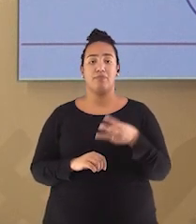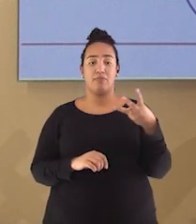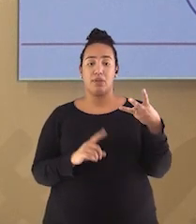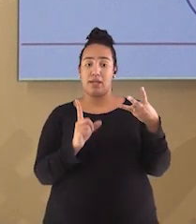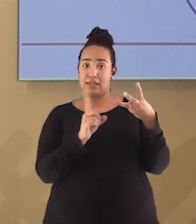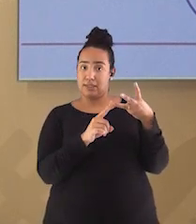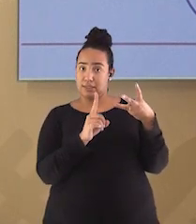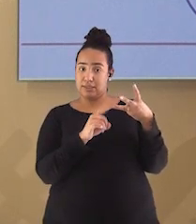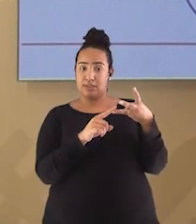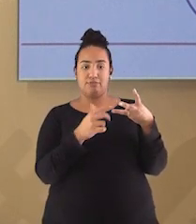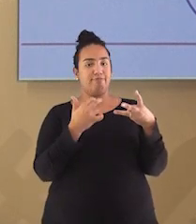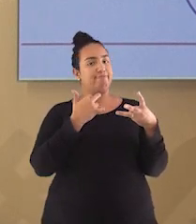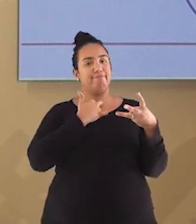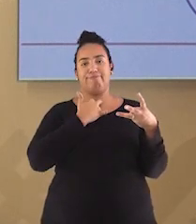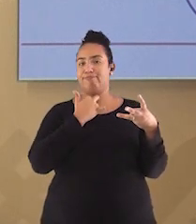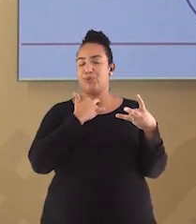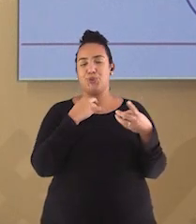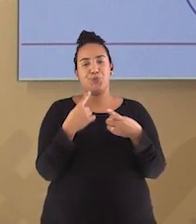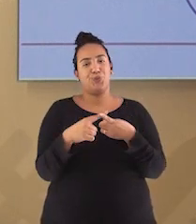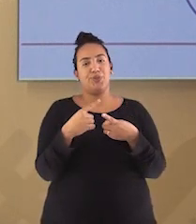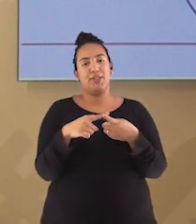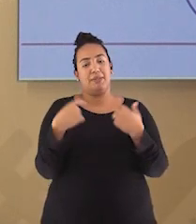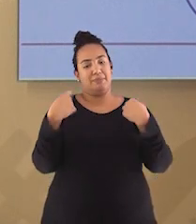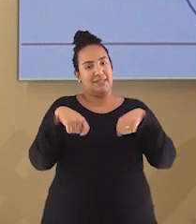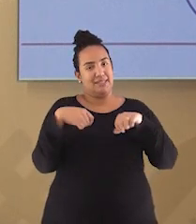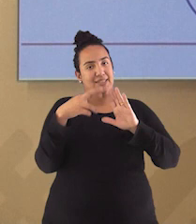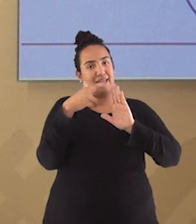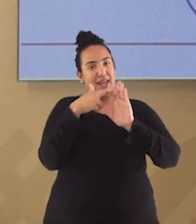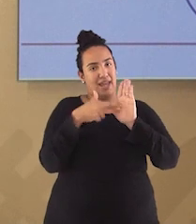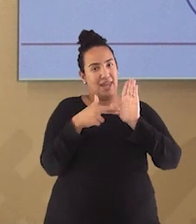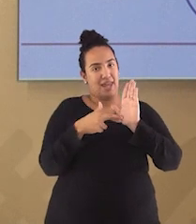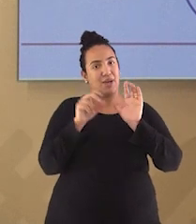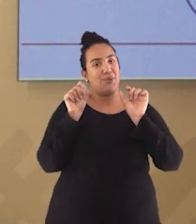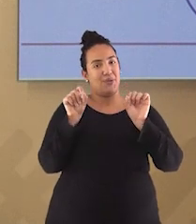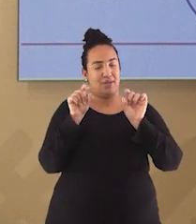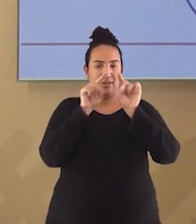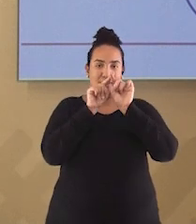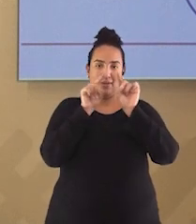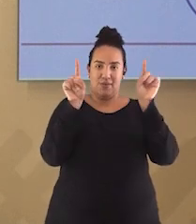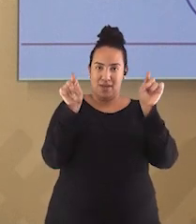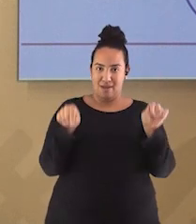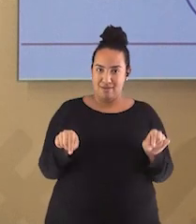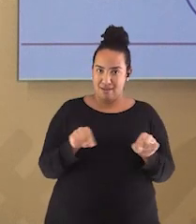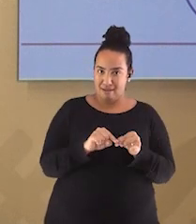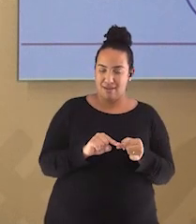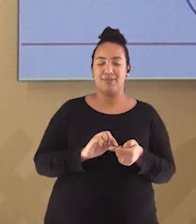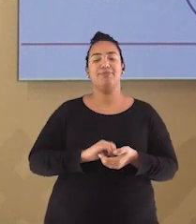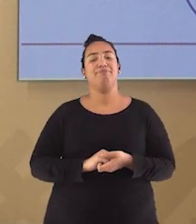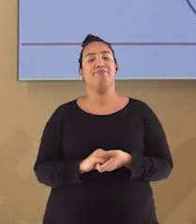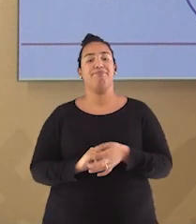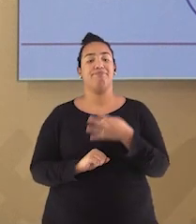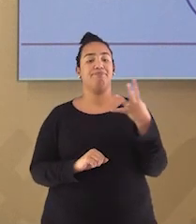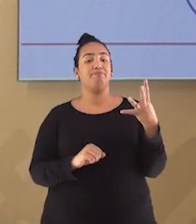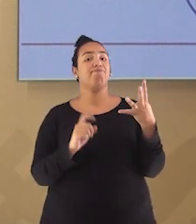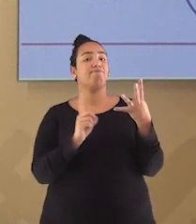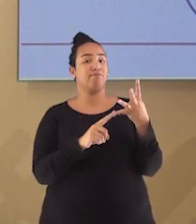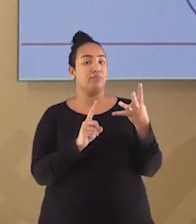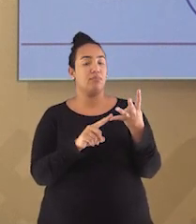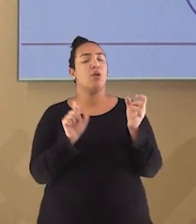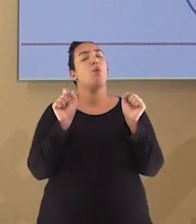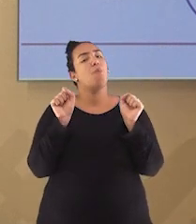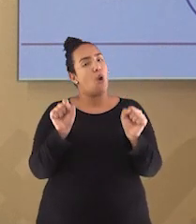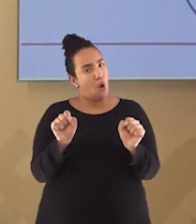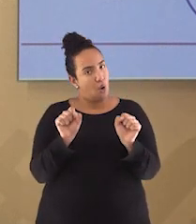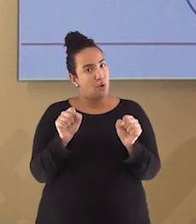também não se encontra dentro das possibilidades já que ele é um retângulo e o quarto pode ser